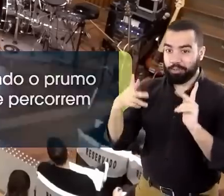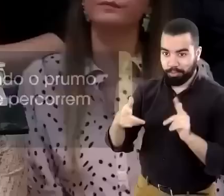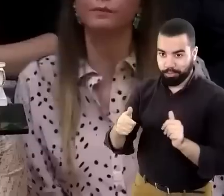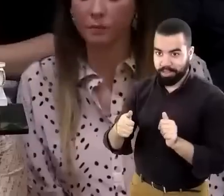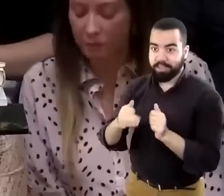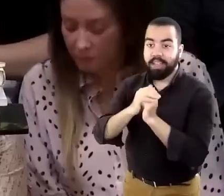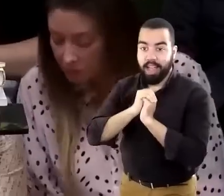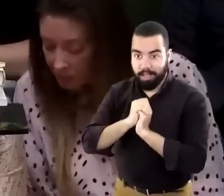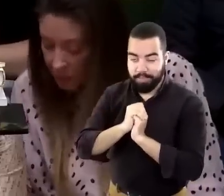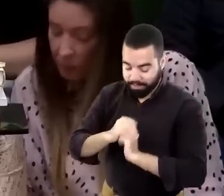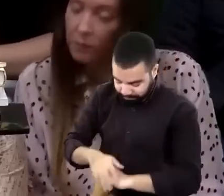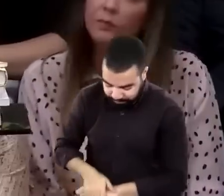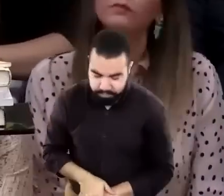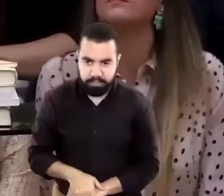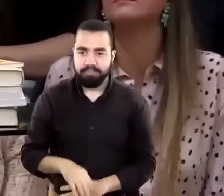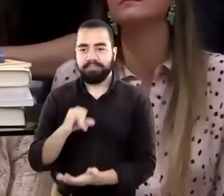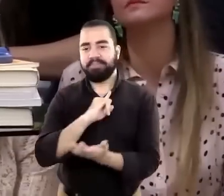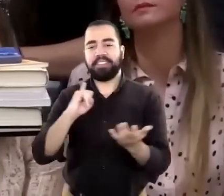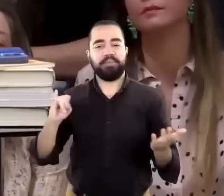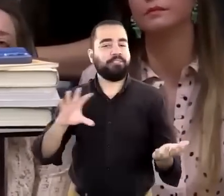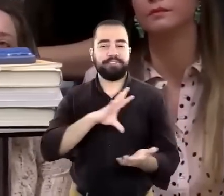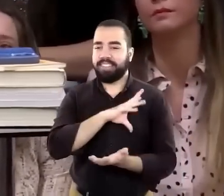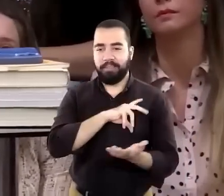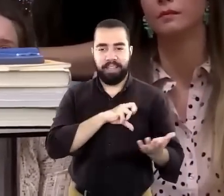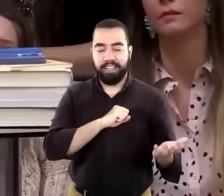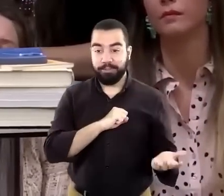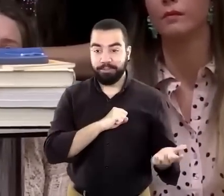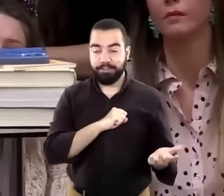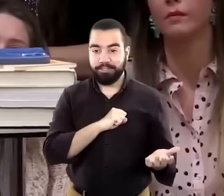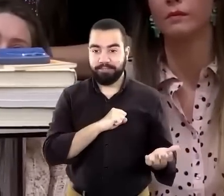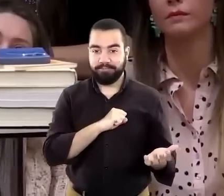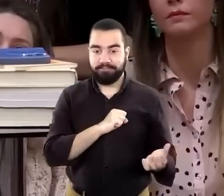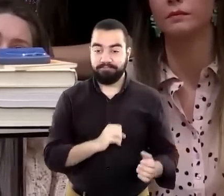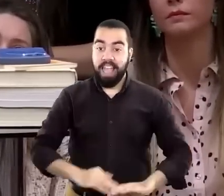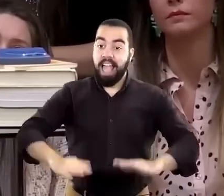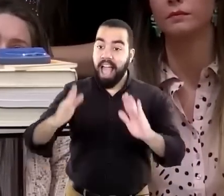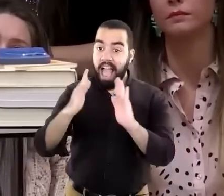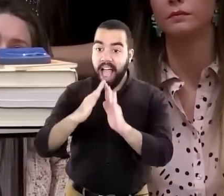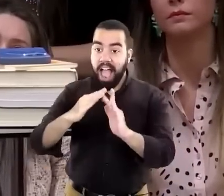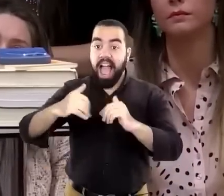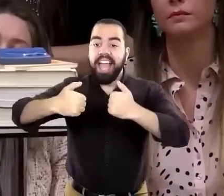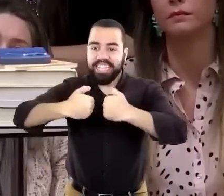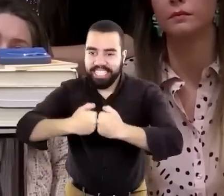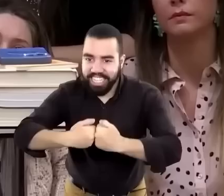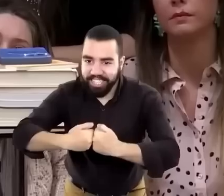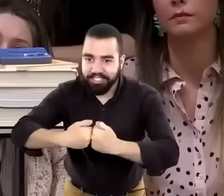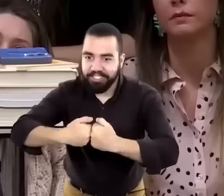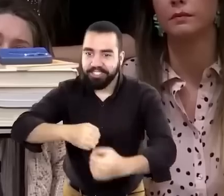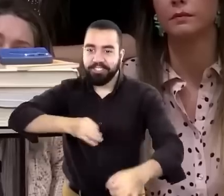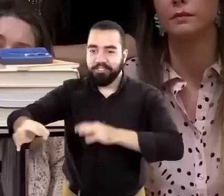amados, quando a obra foi concluída, houve, diz a Bíblia, choro e alegria ao mesmo